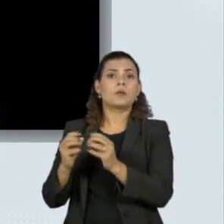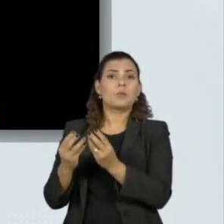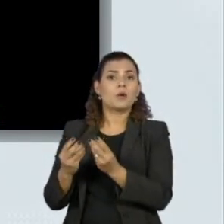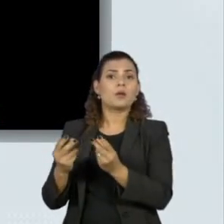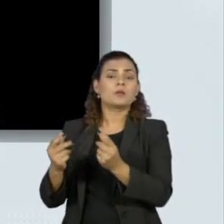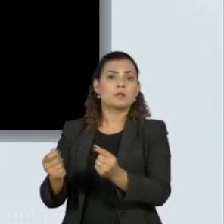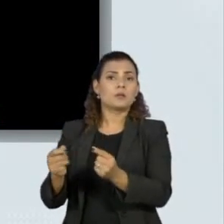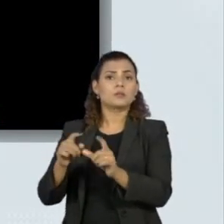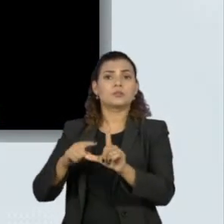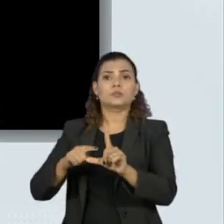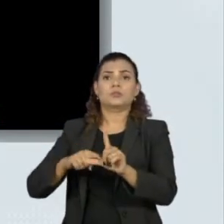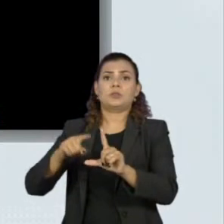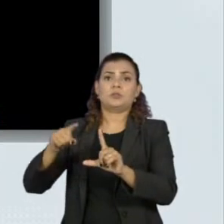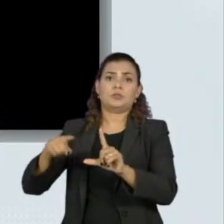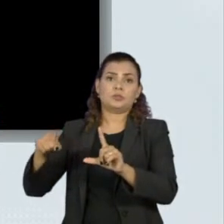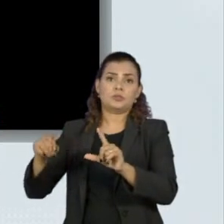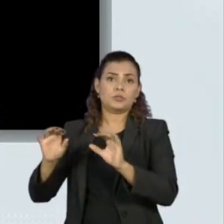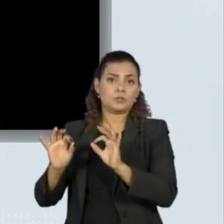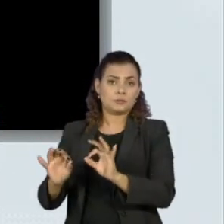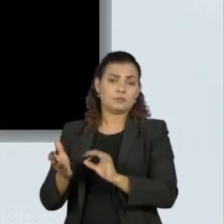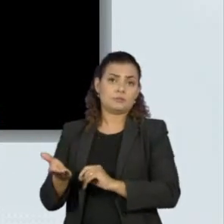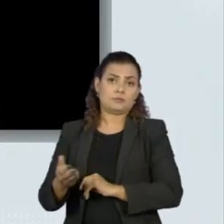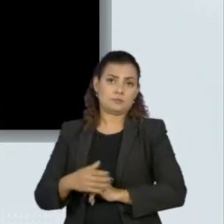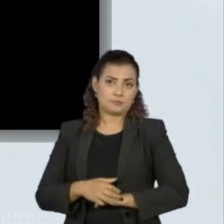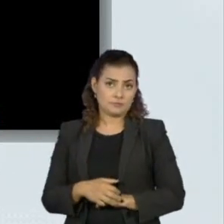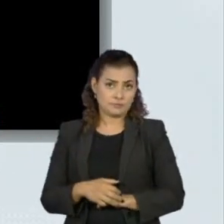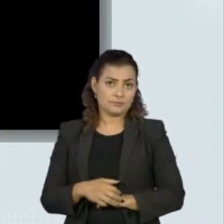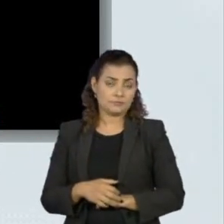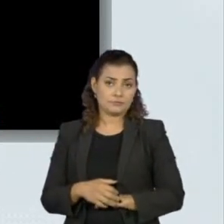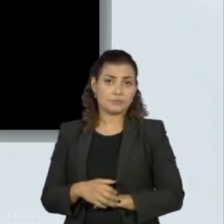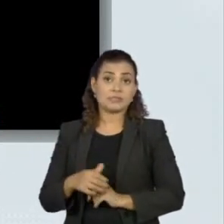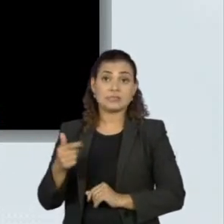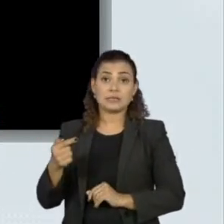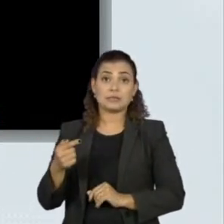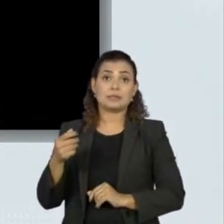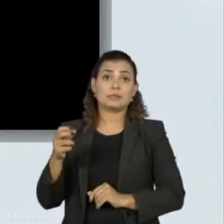eficácia estatisticamente significante de